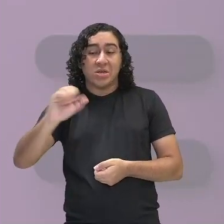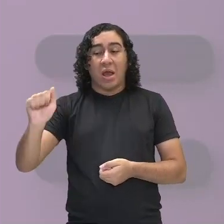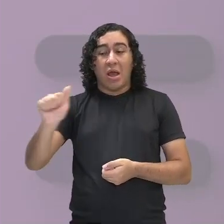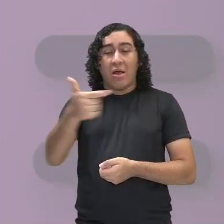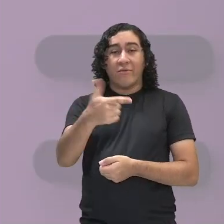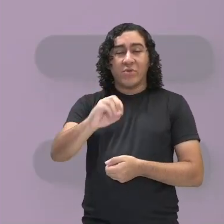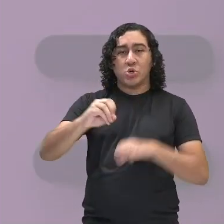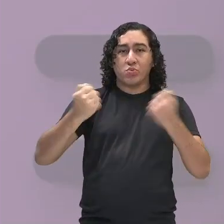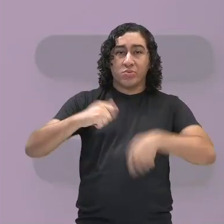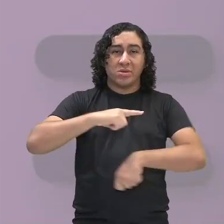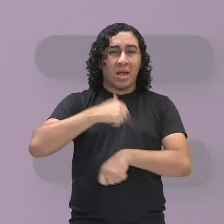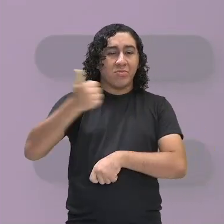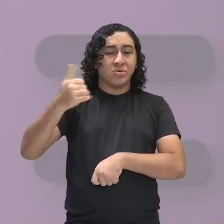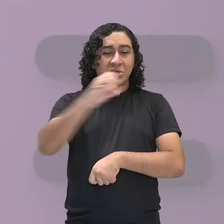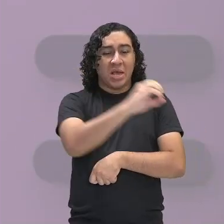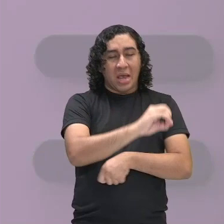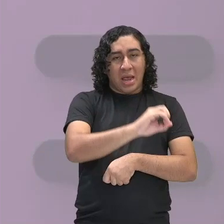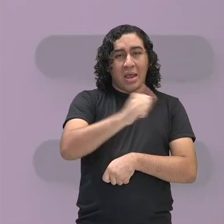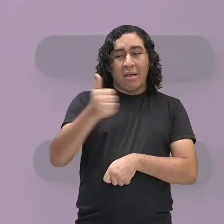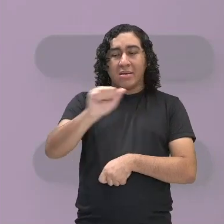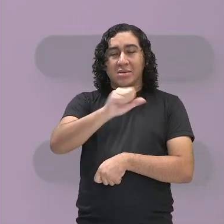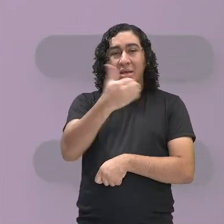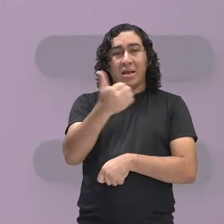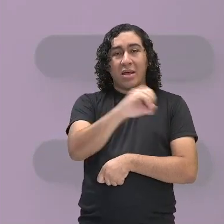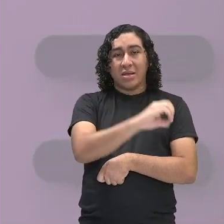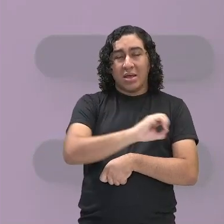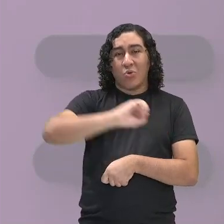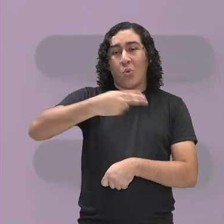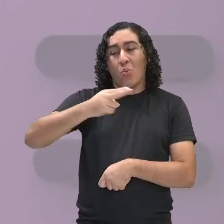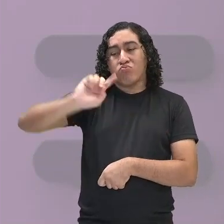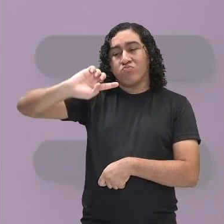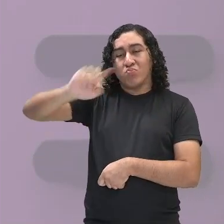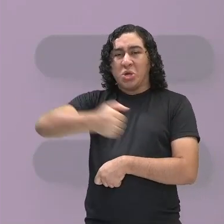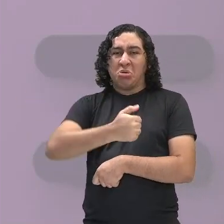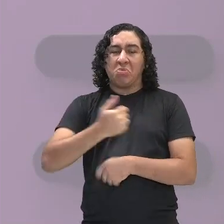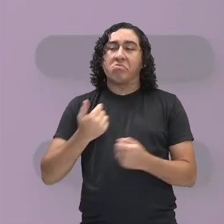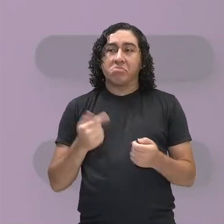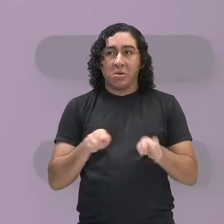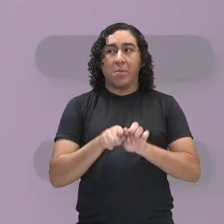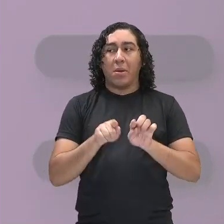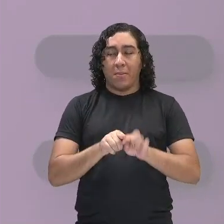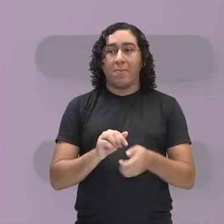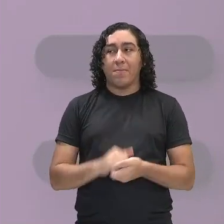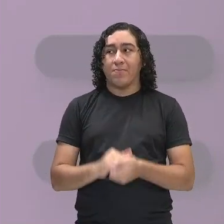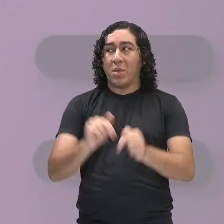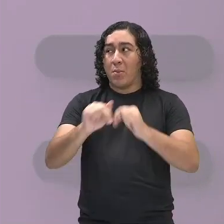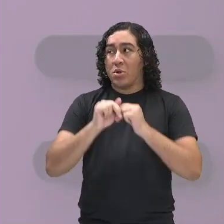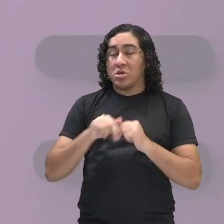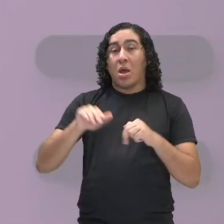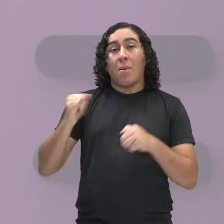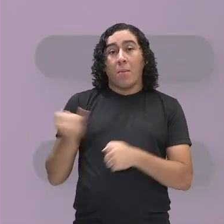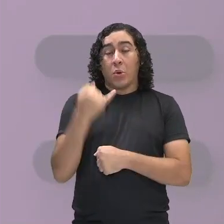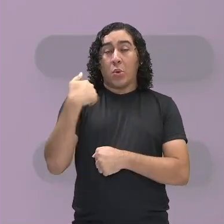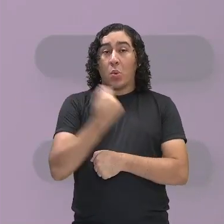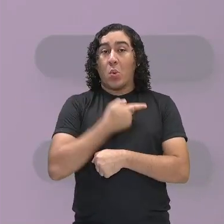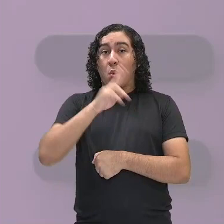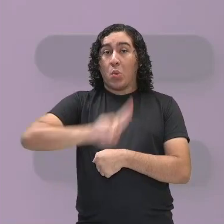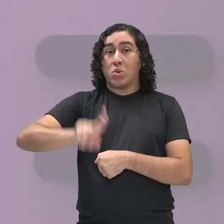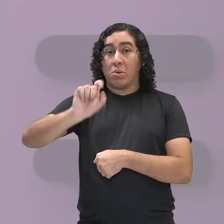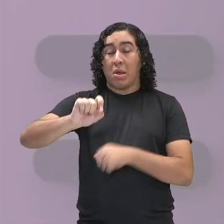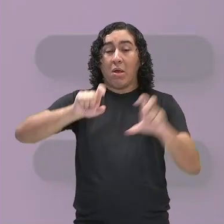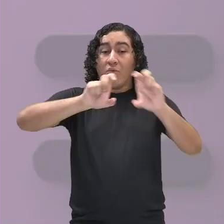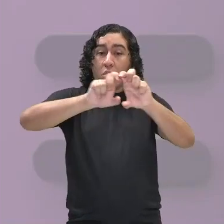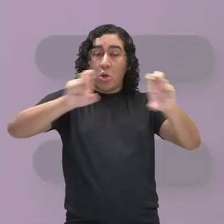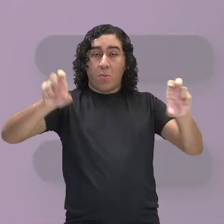lá, o centésimo, o milésimo termo, tá bom? Então por isso que é importante a gente usar a fórmula do